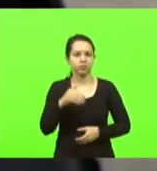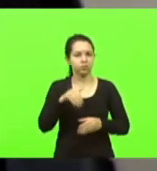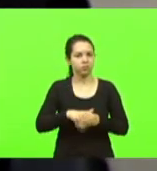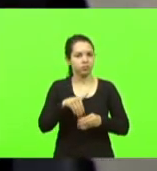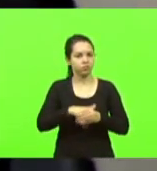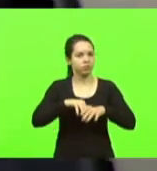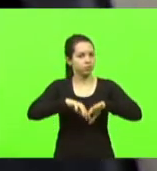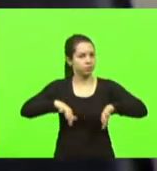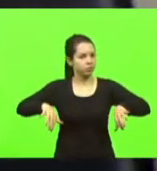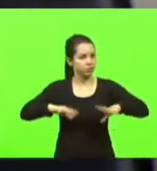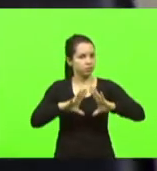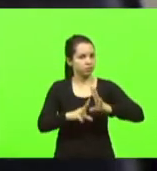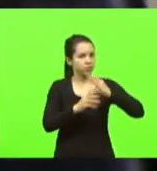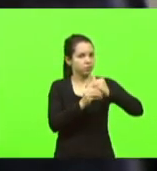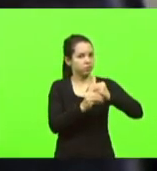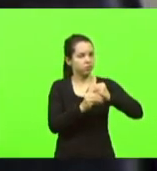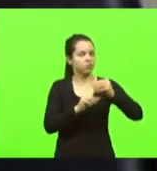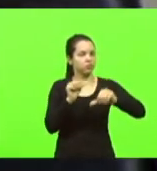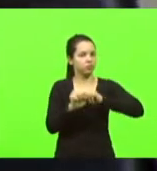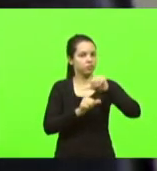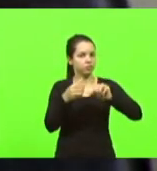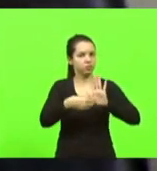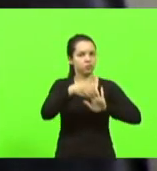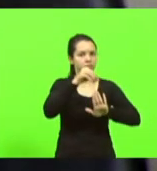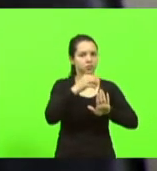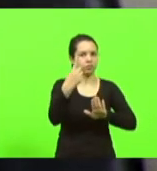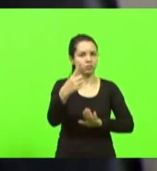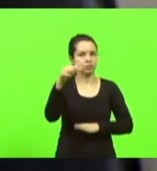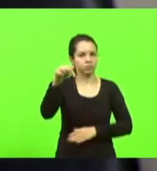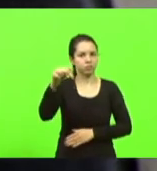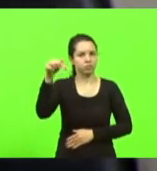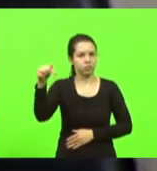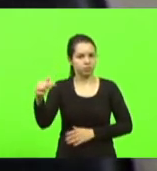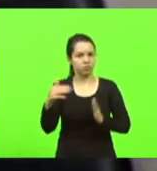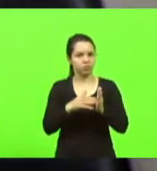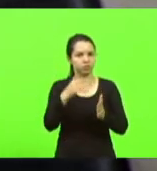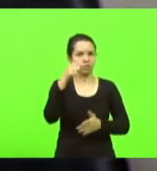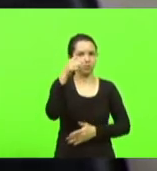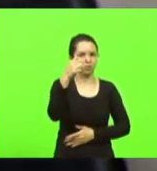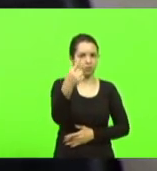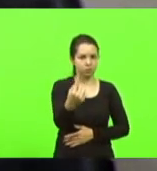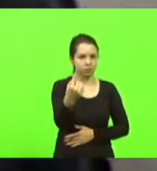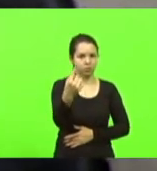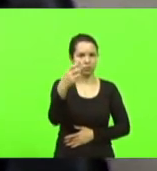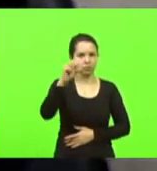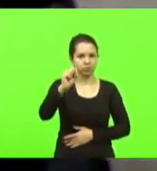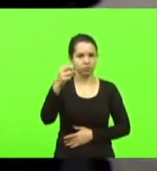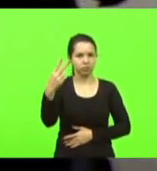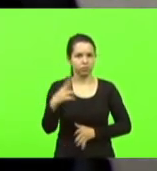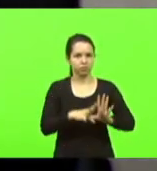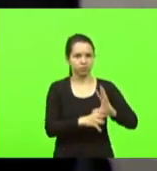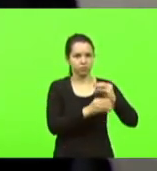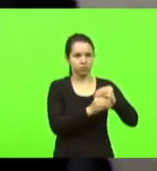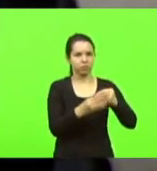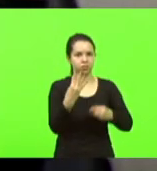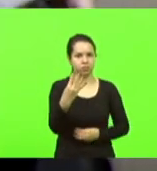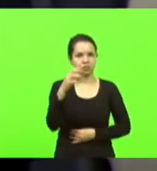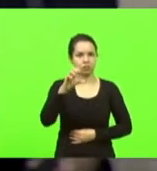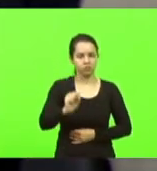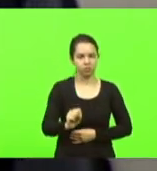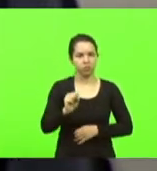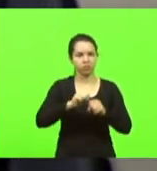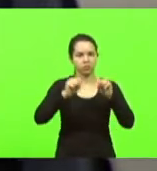da emenda modificativa folha 177 182 emenda 48 no